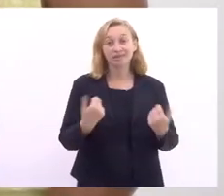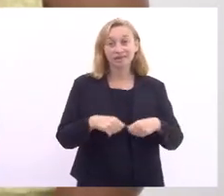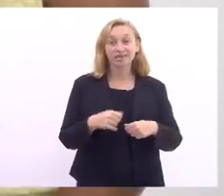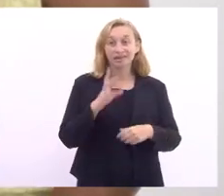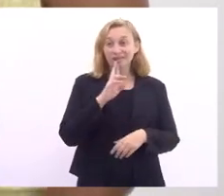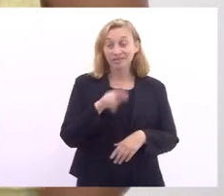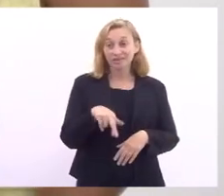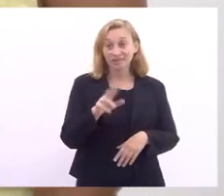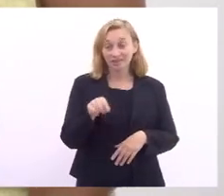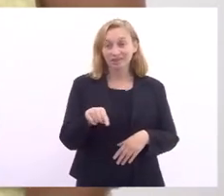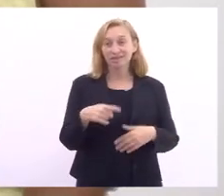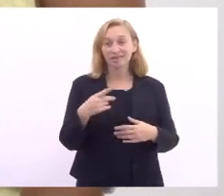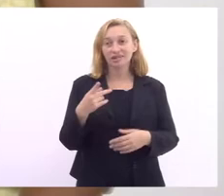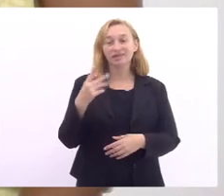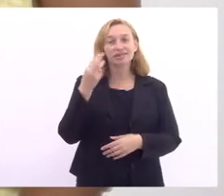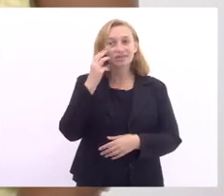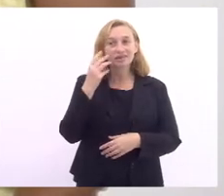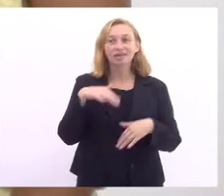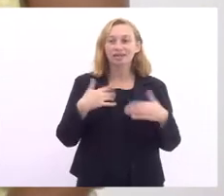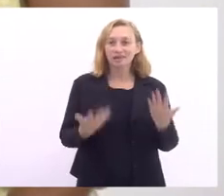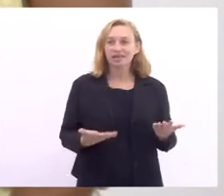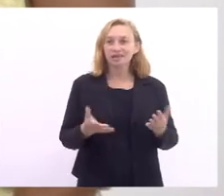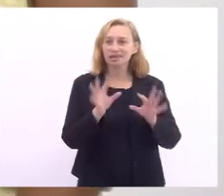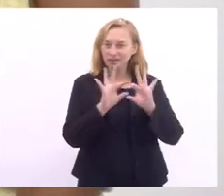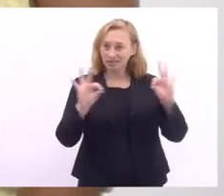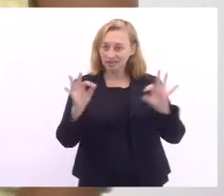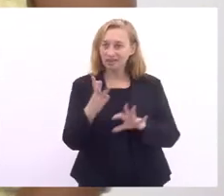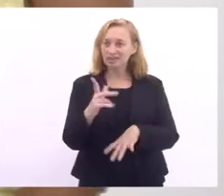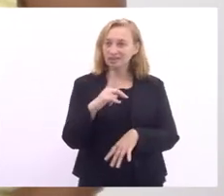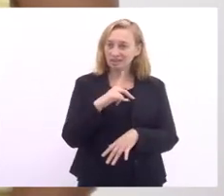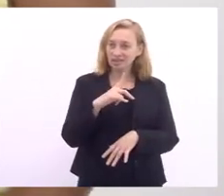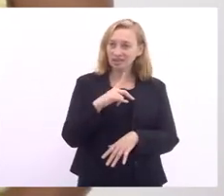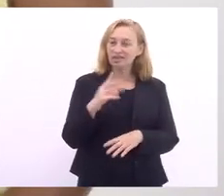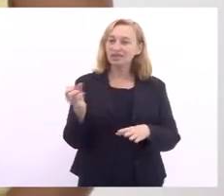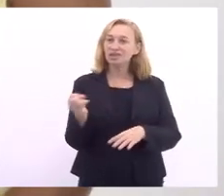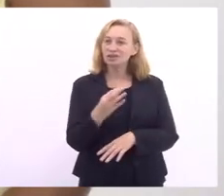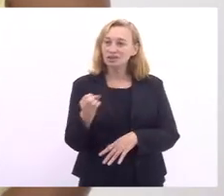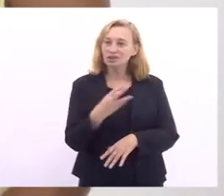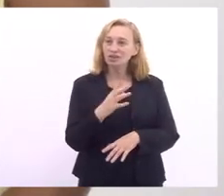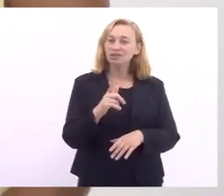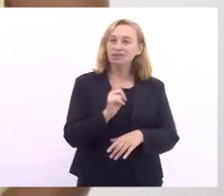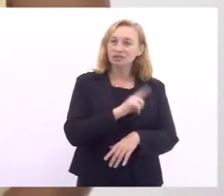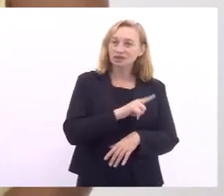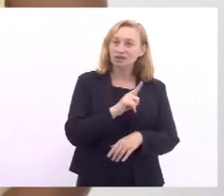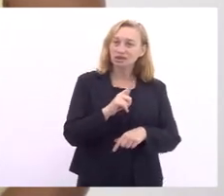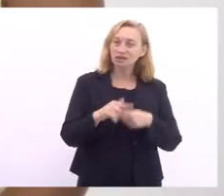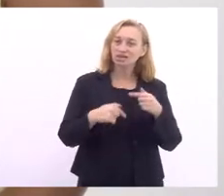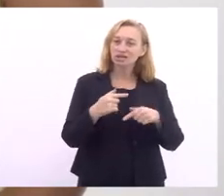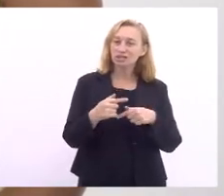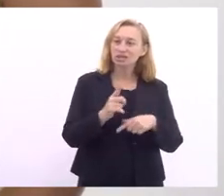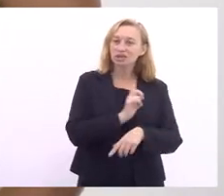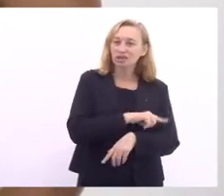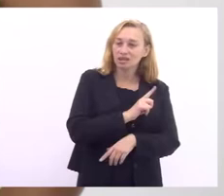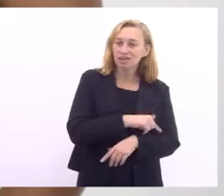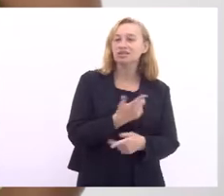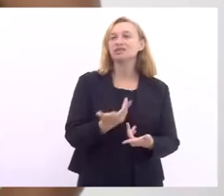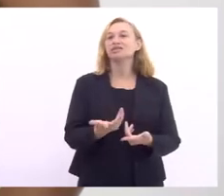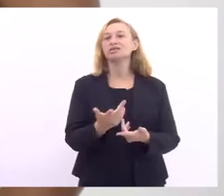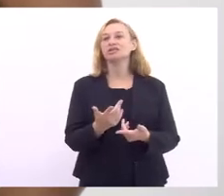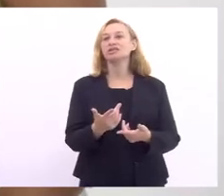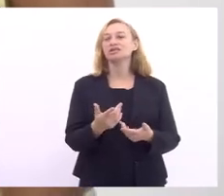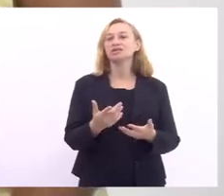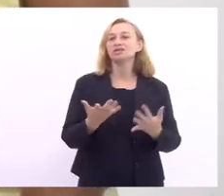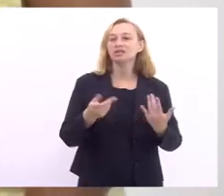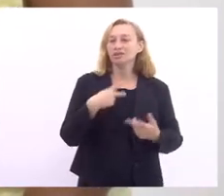responder assim né Valdete então tem minhas frases mas isso temos novas gerações e coordenadora e sobretudo novas